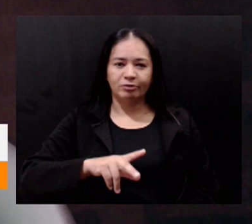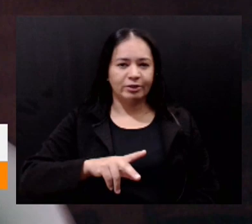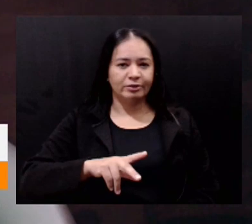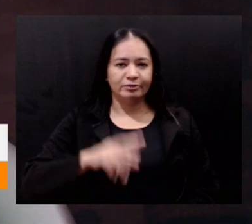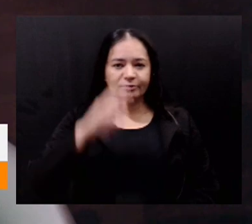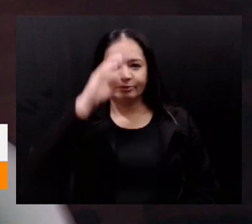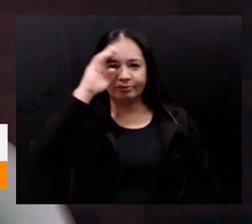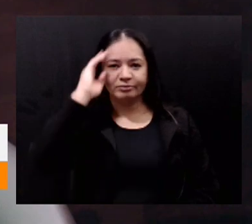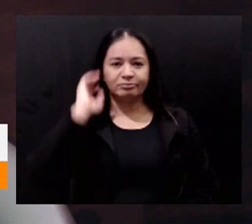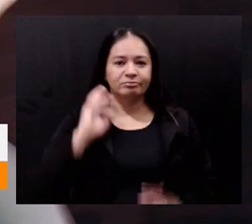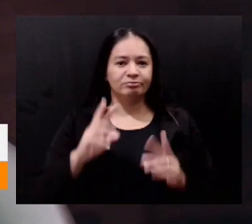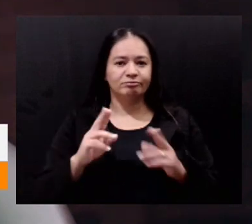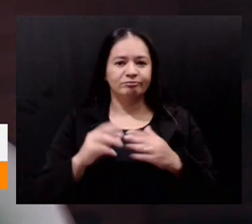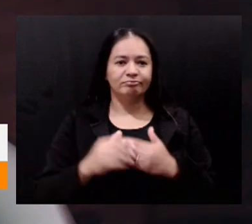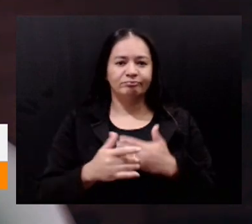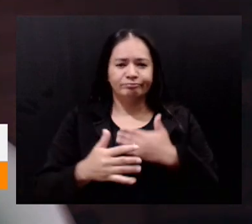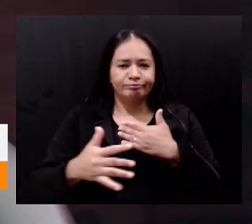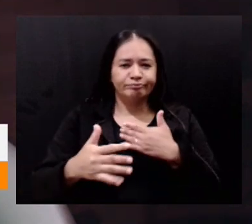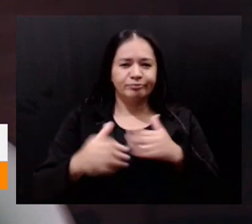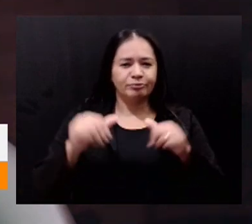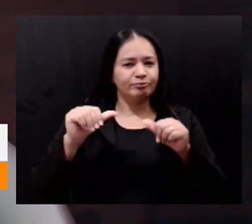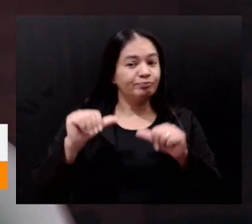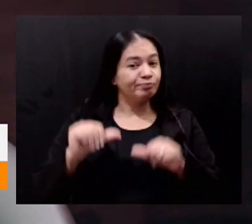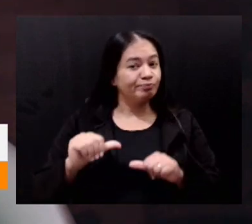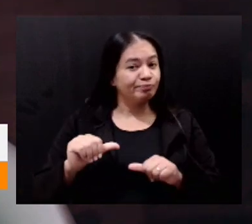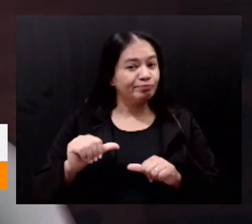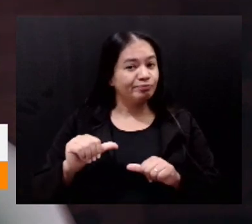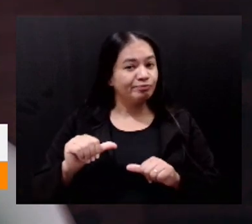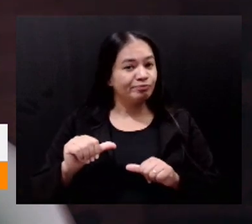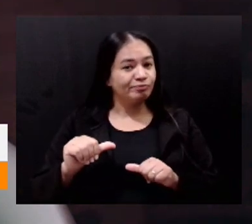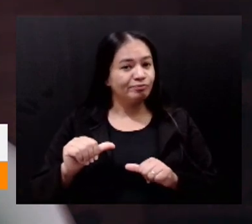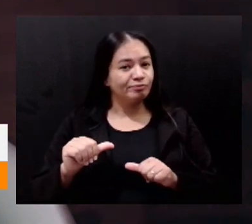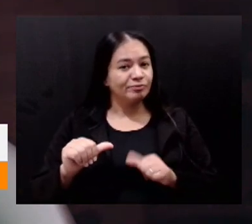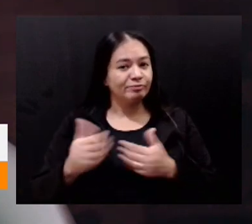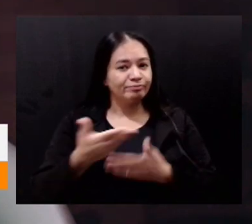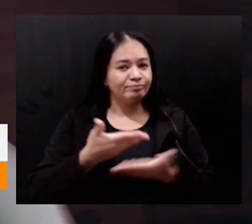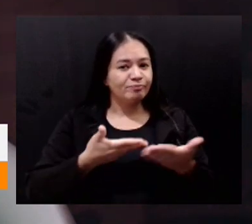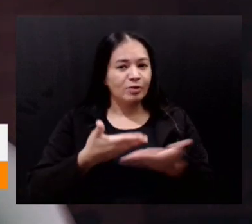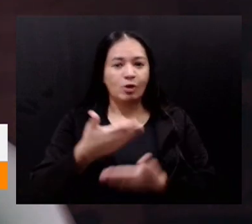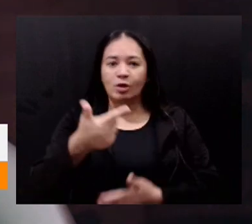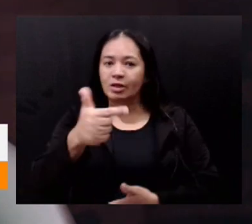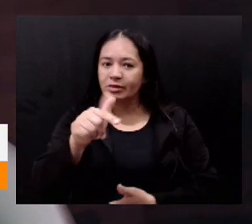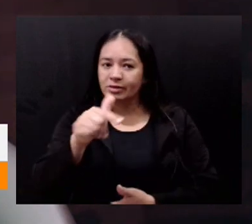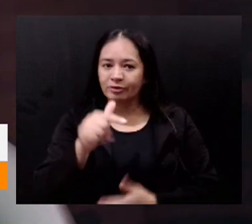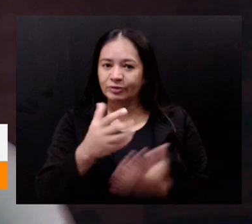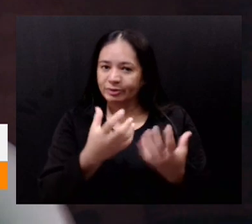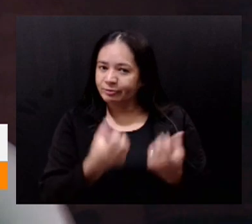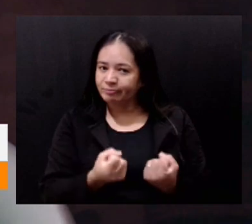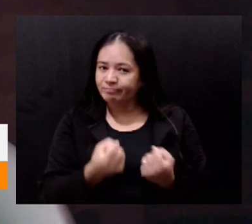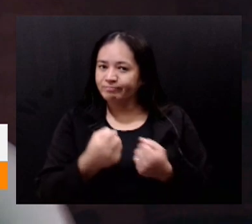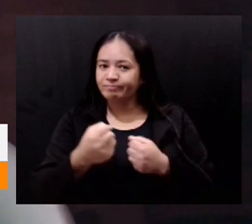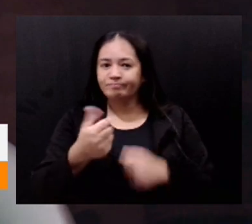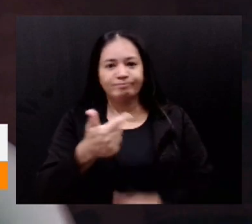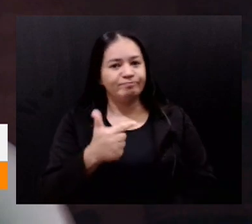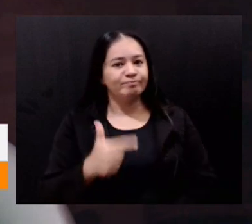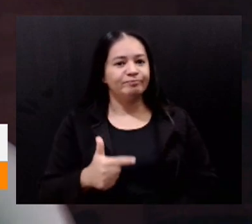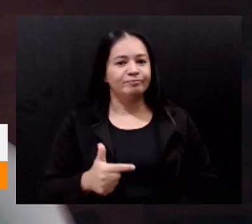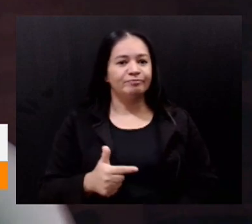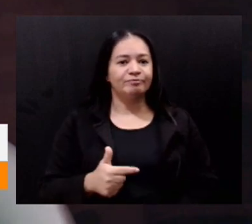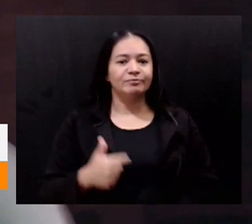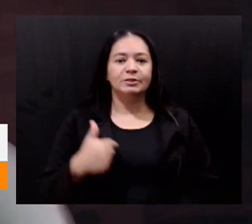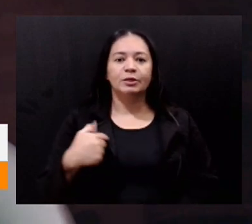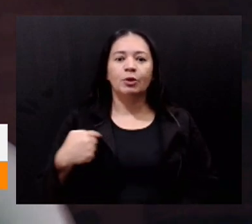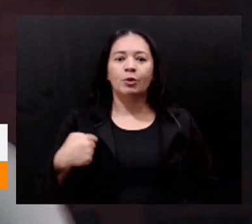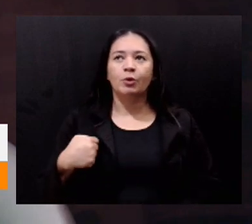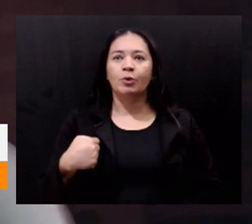para você, Uhum. não tem Uma uma vi troca, aham. né, esse acolhimento, eu costumo, até mesmo